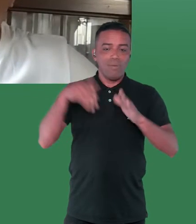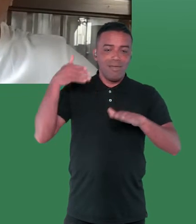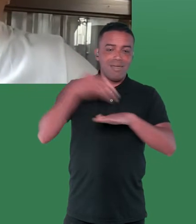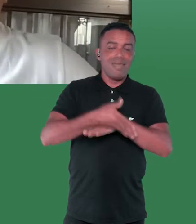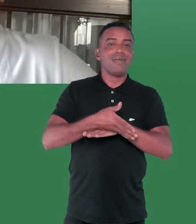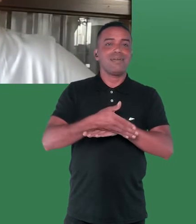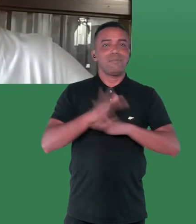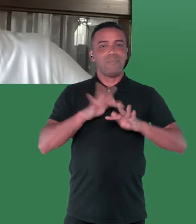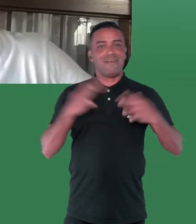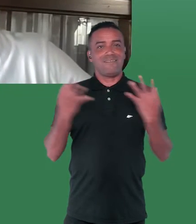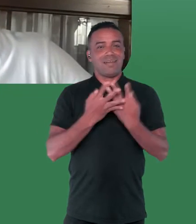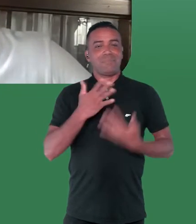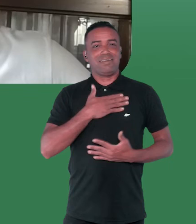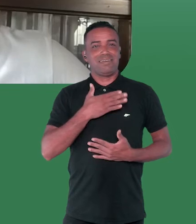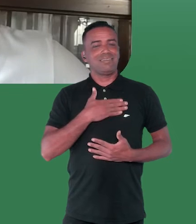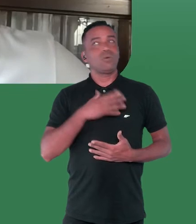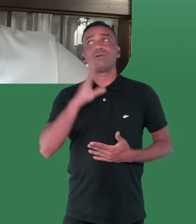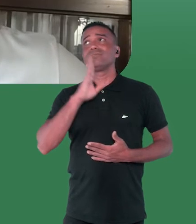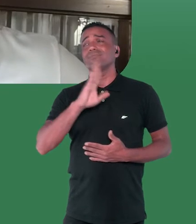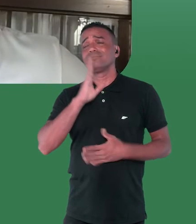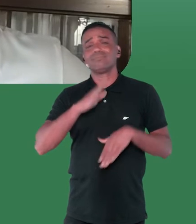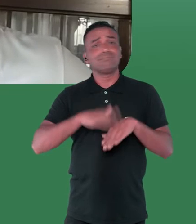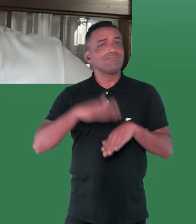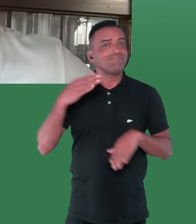família. E eu acho isso muito legal.